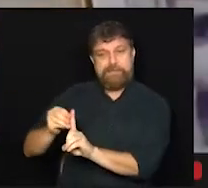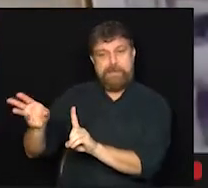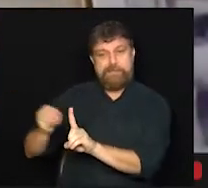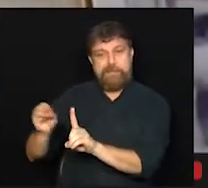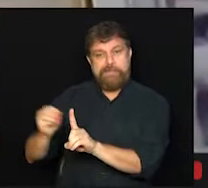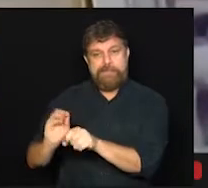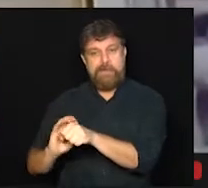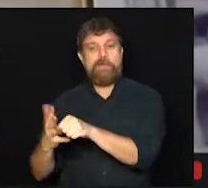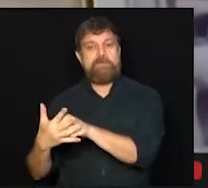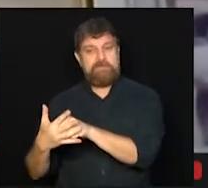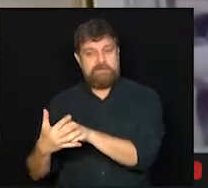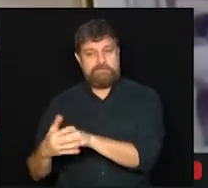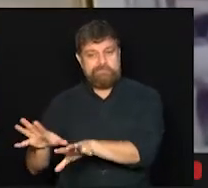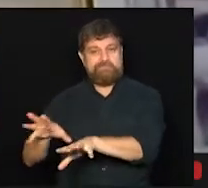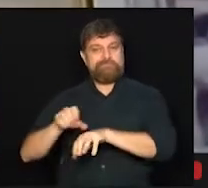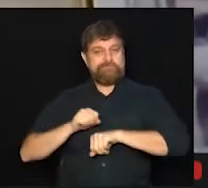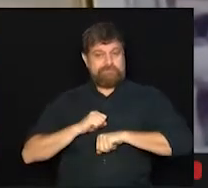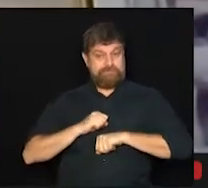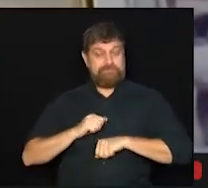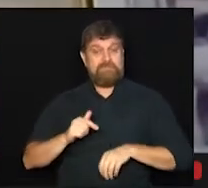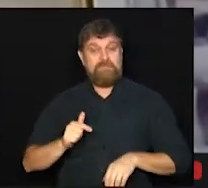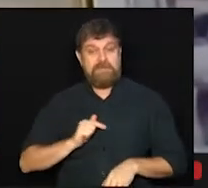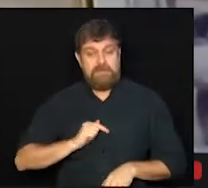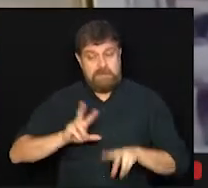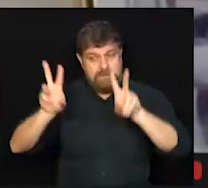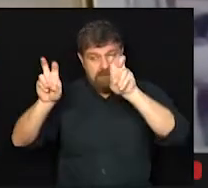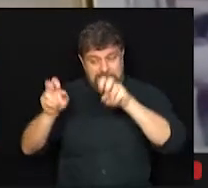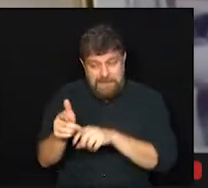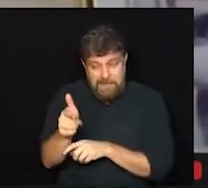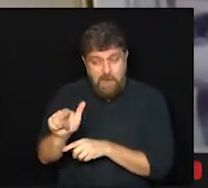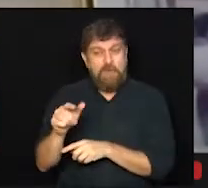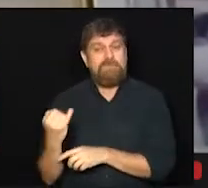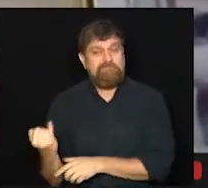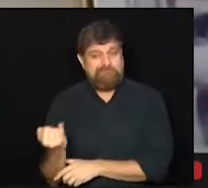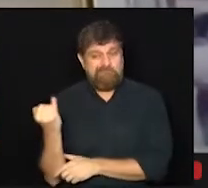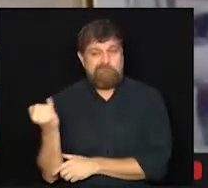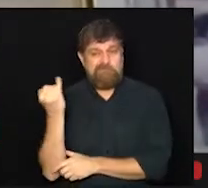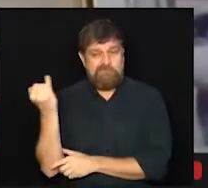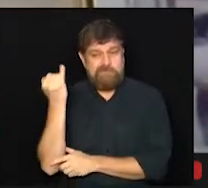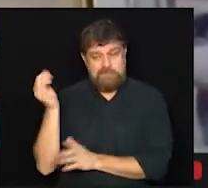é uma outra questão aí que eu acho que é importante.